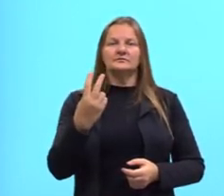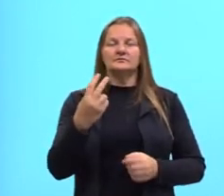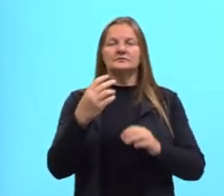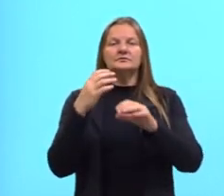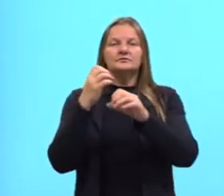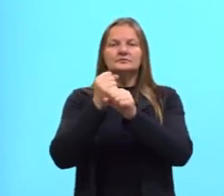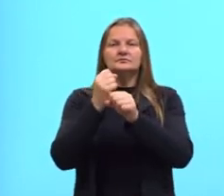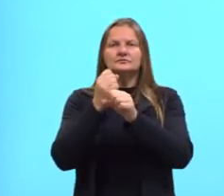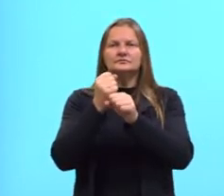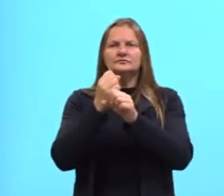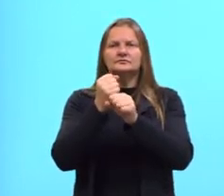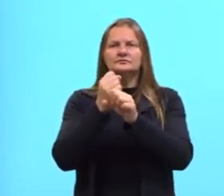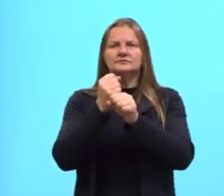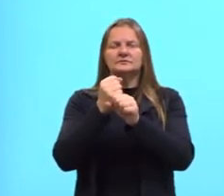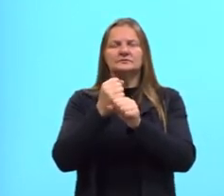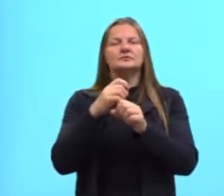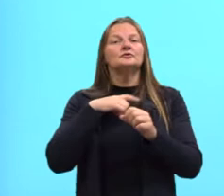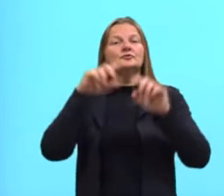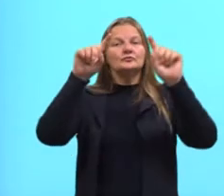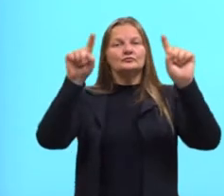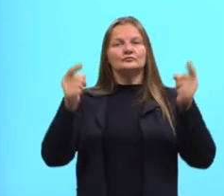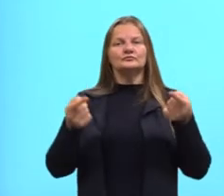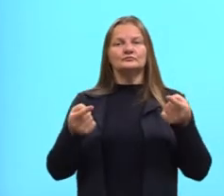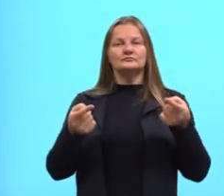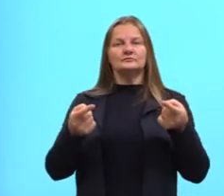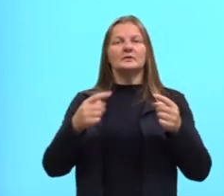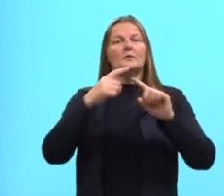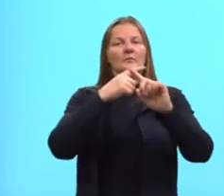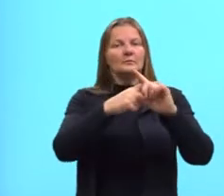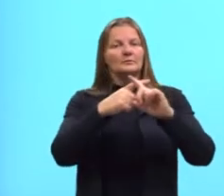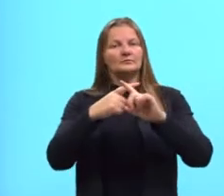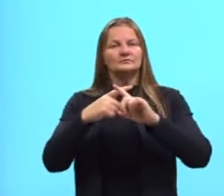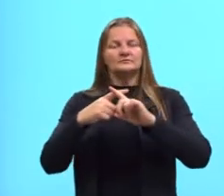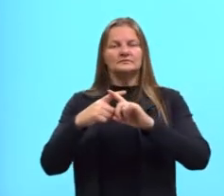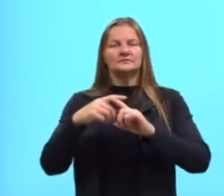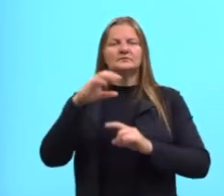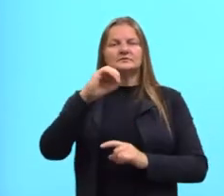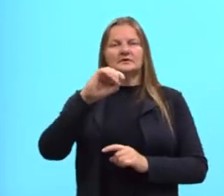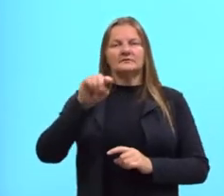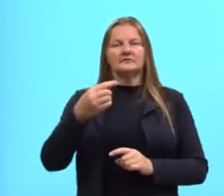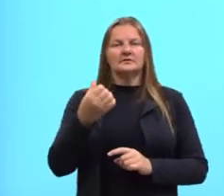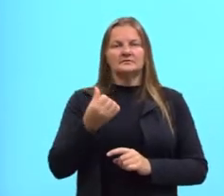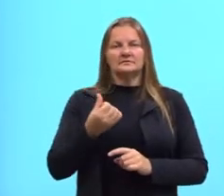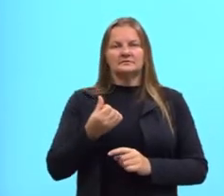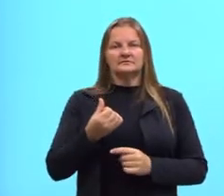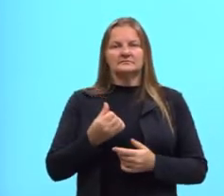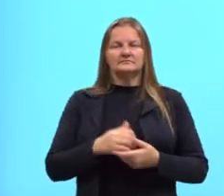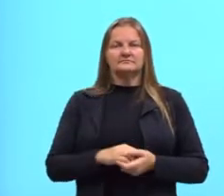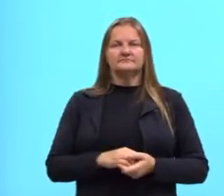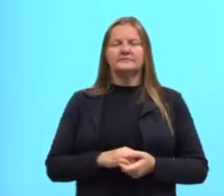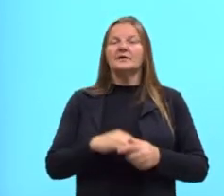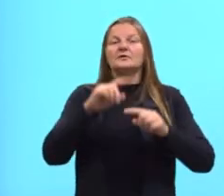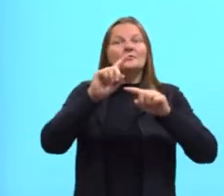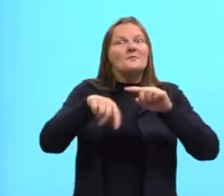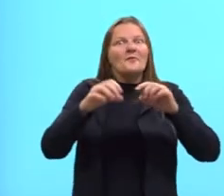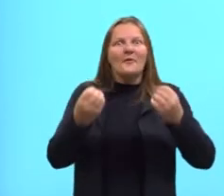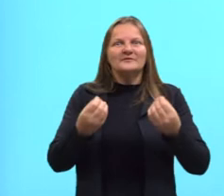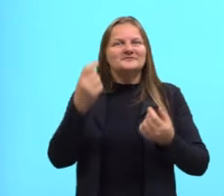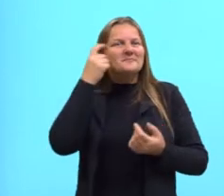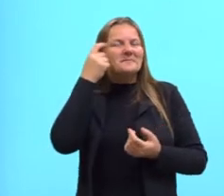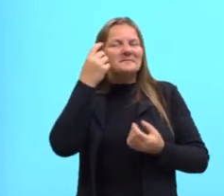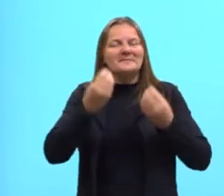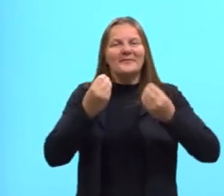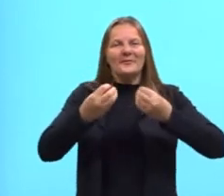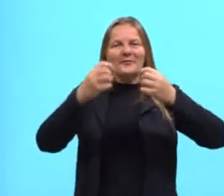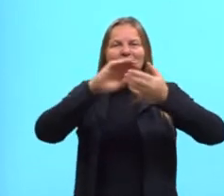somando todo esse termo em parênteses que era x 0,6 então eu não posso pensar